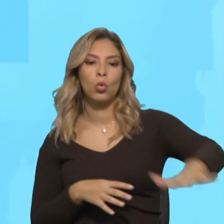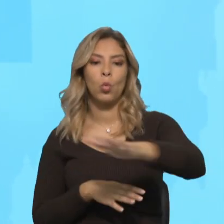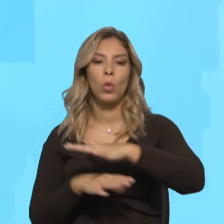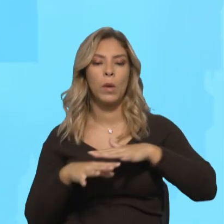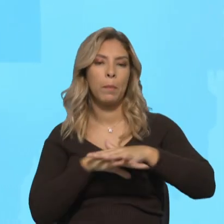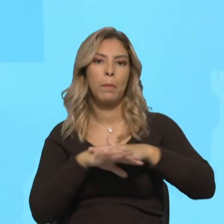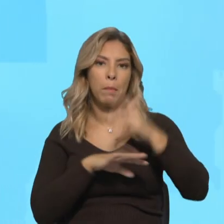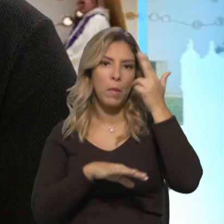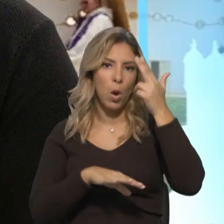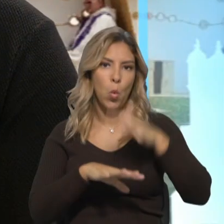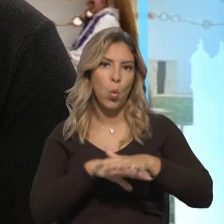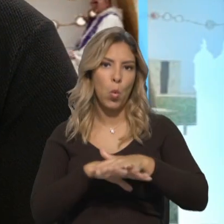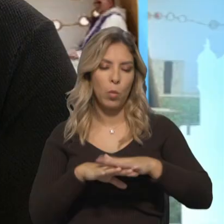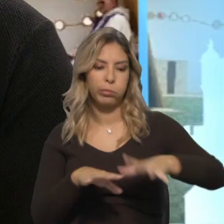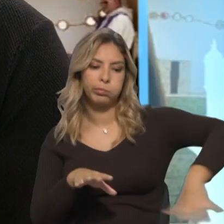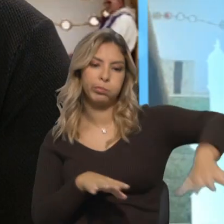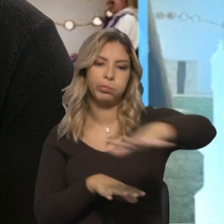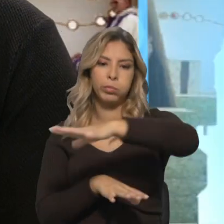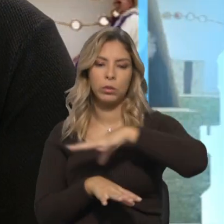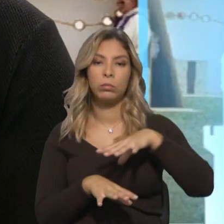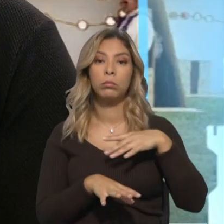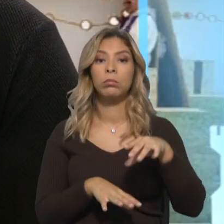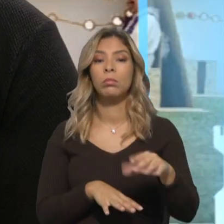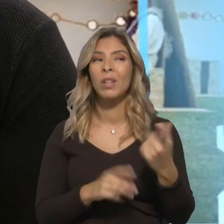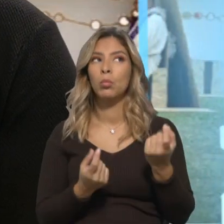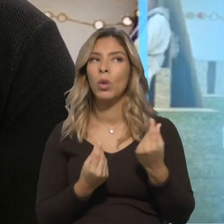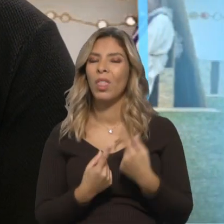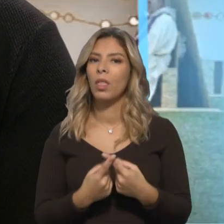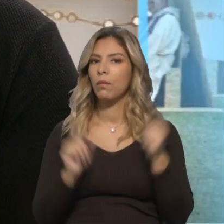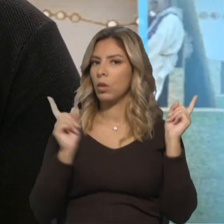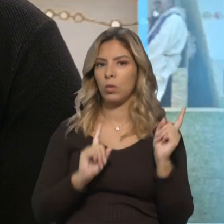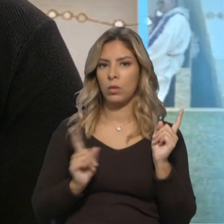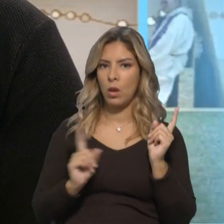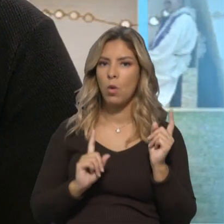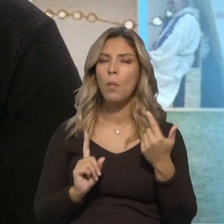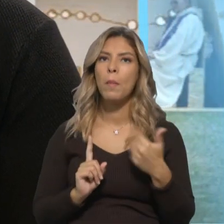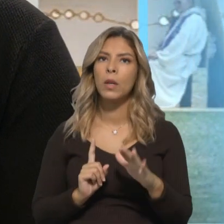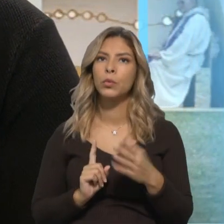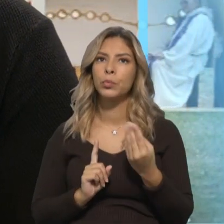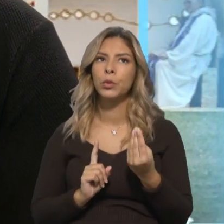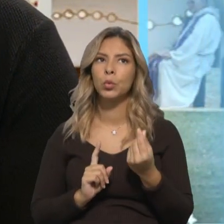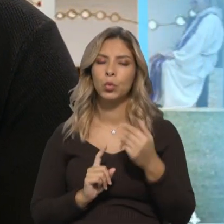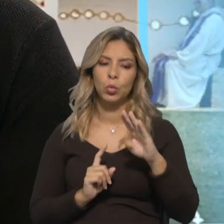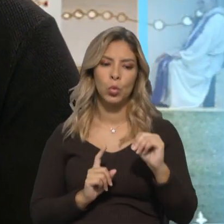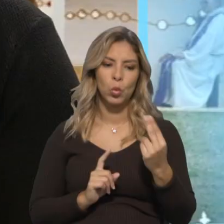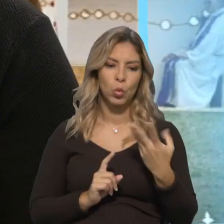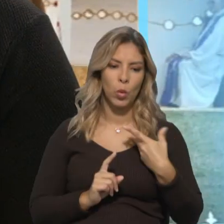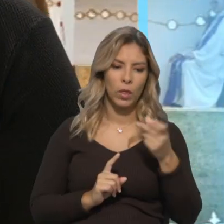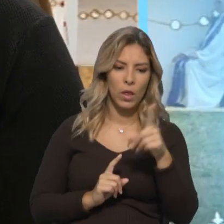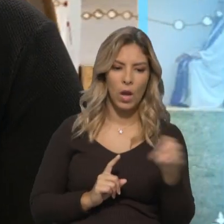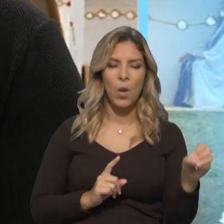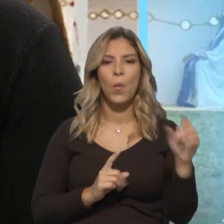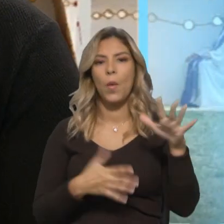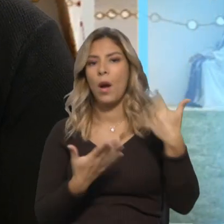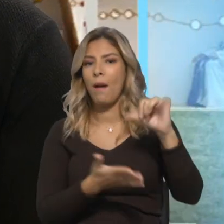grandes metrópoles em territórios, se calhar, não muito diferentes do Sudão, da América